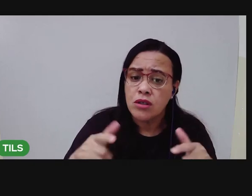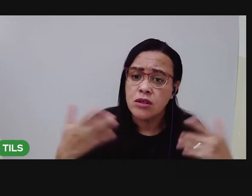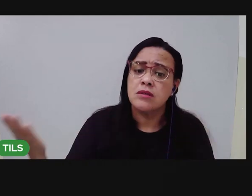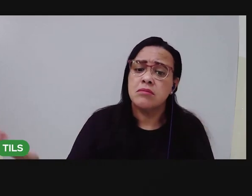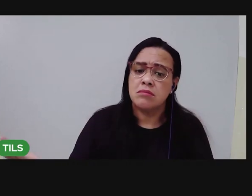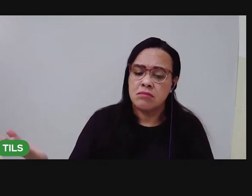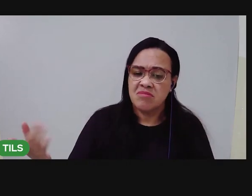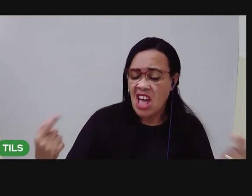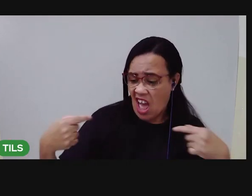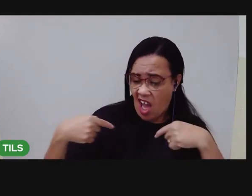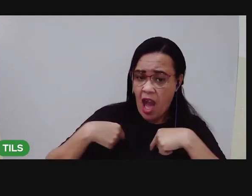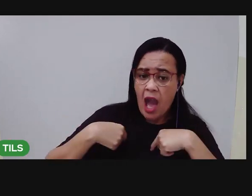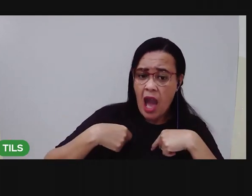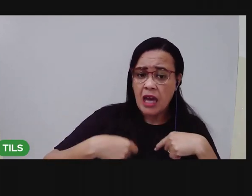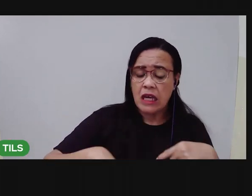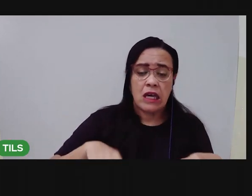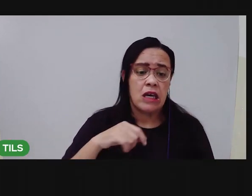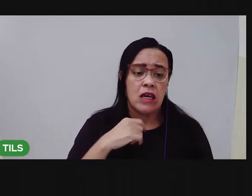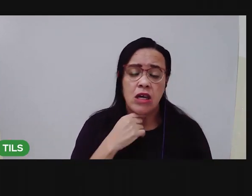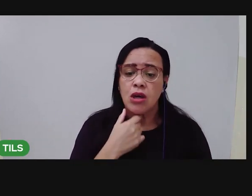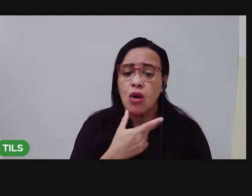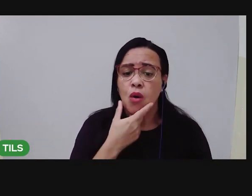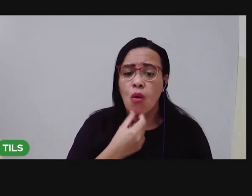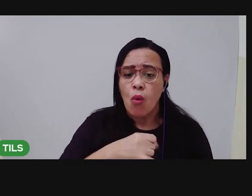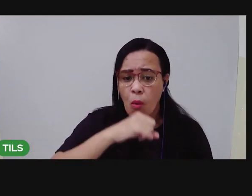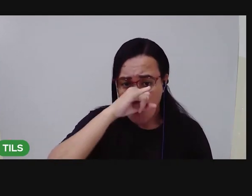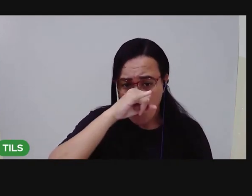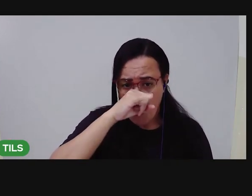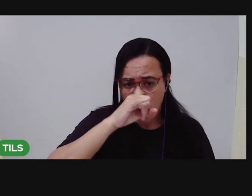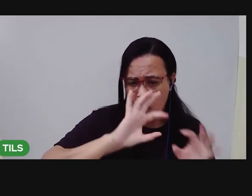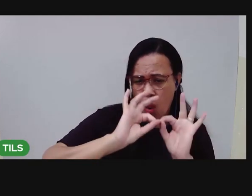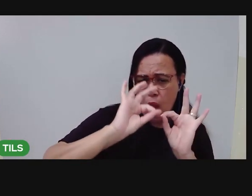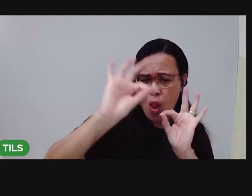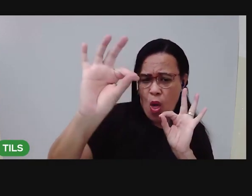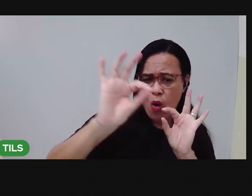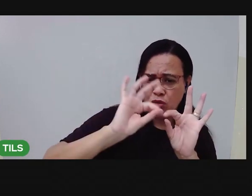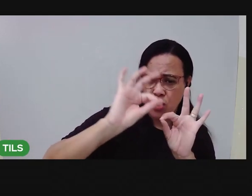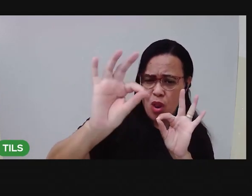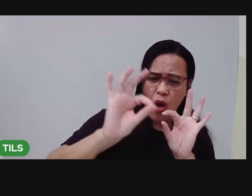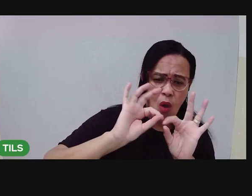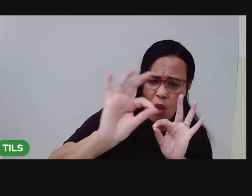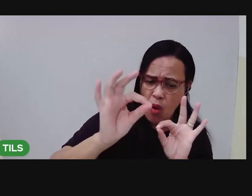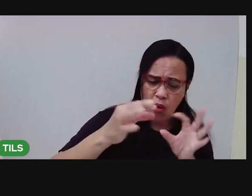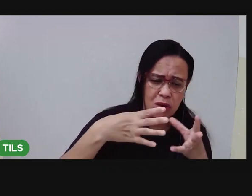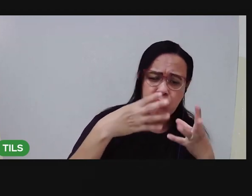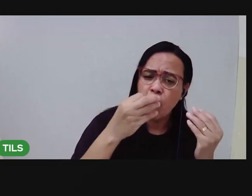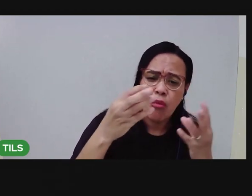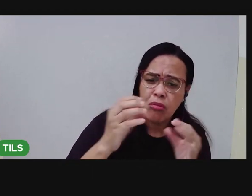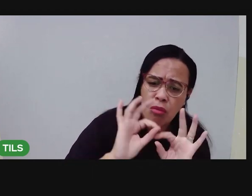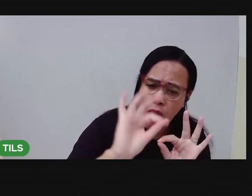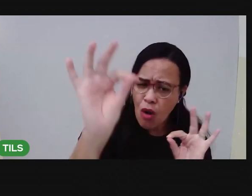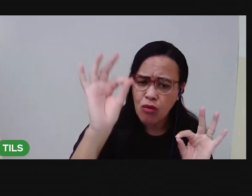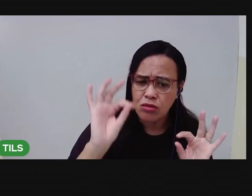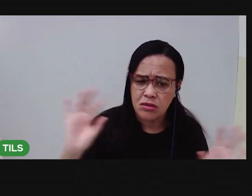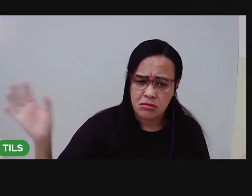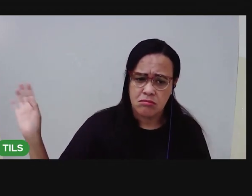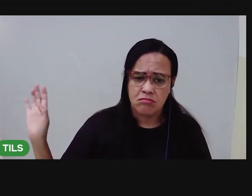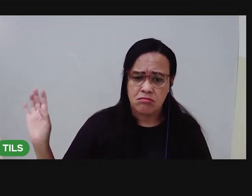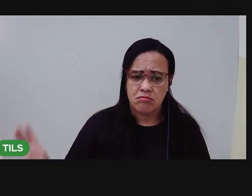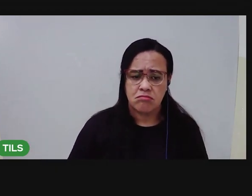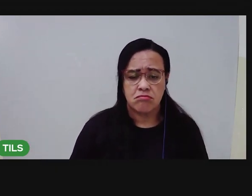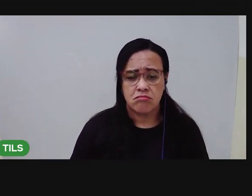Para longe, muito, muito longe daqui. Respondeu o porquinho.